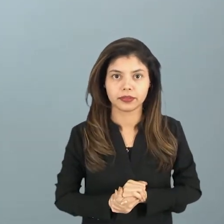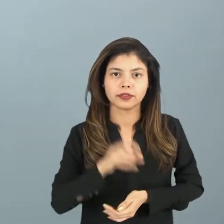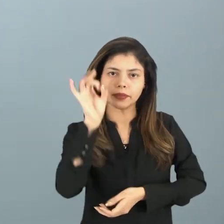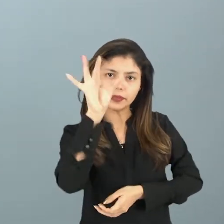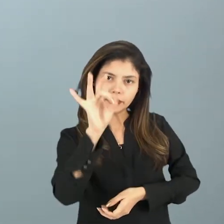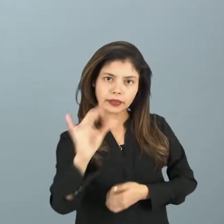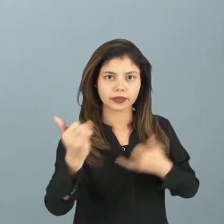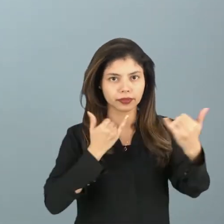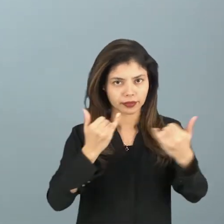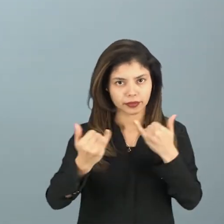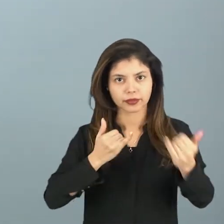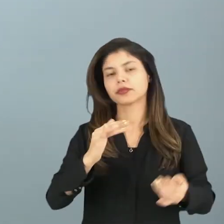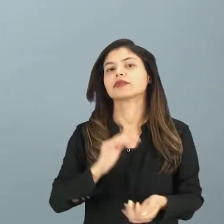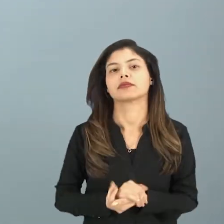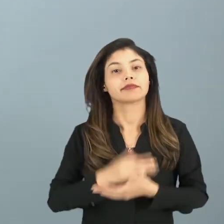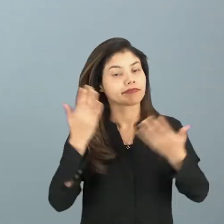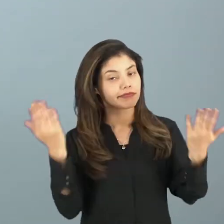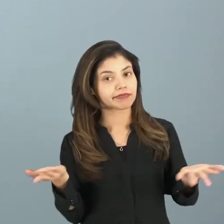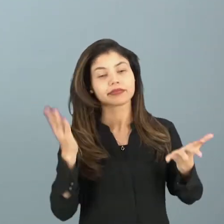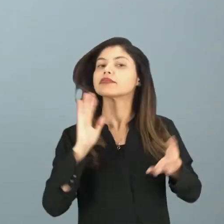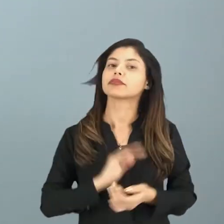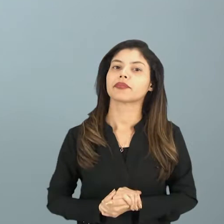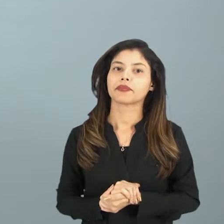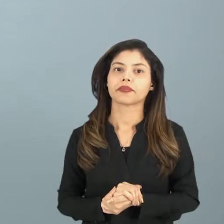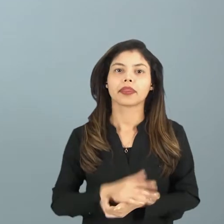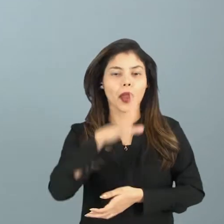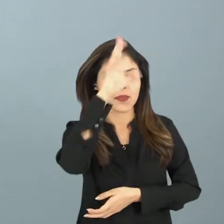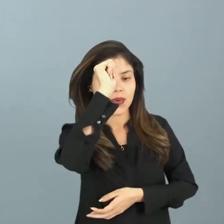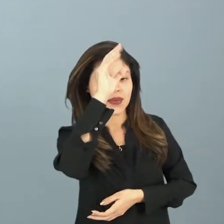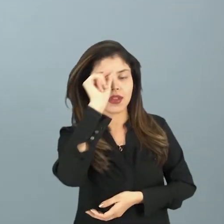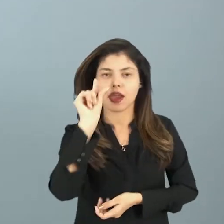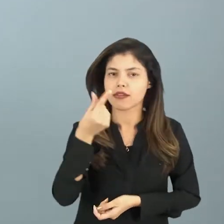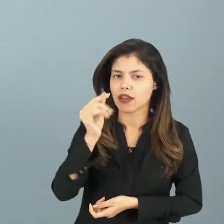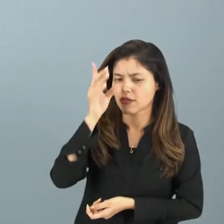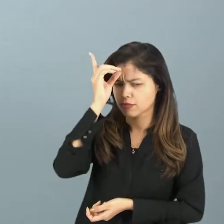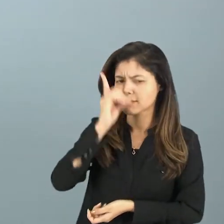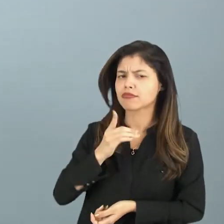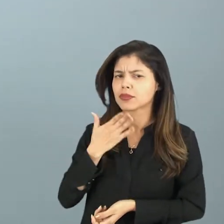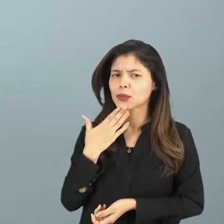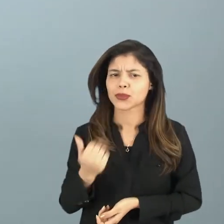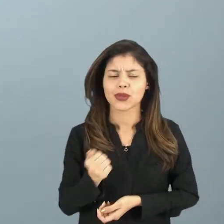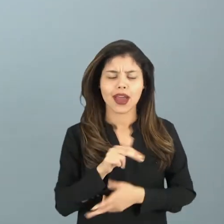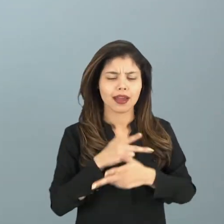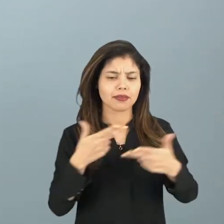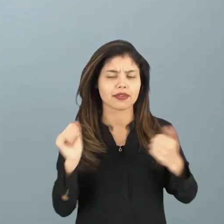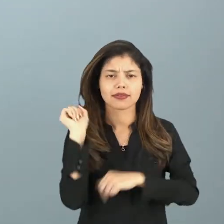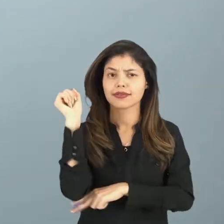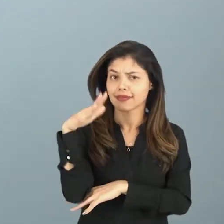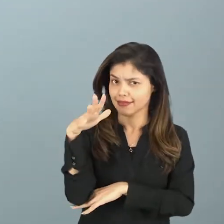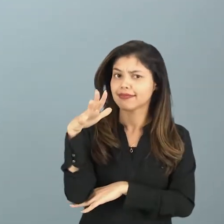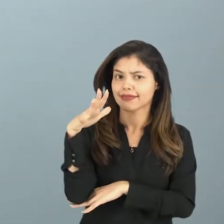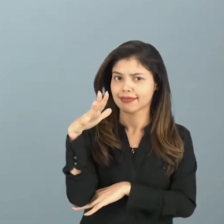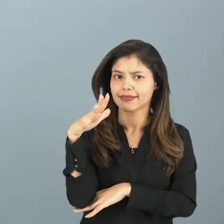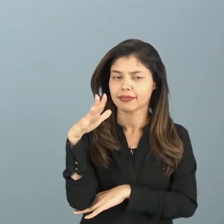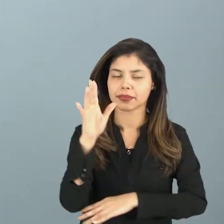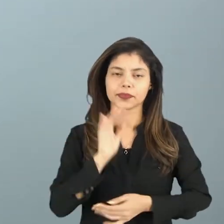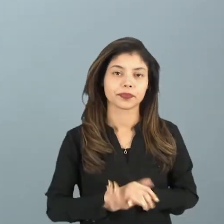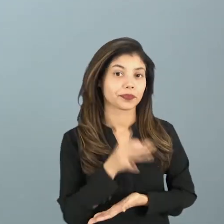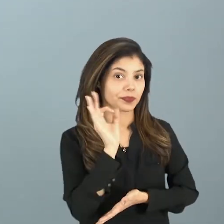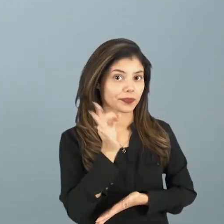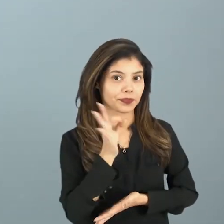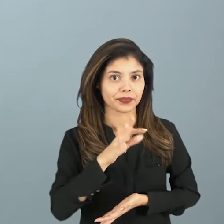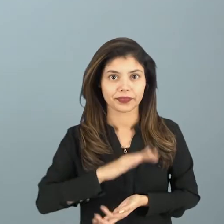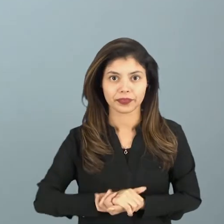cada informação. E assim, vocês vão aprender direitinho sobre os objetos luminosos e iluminados,